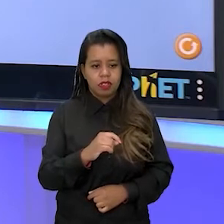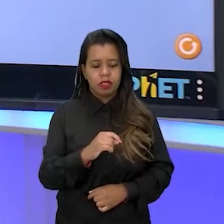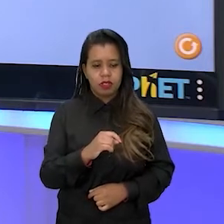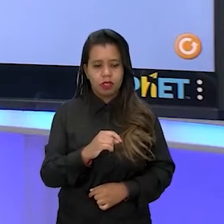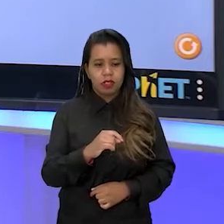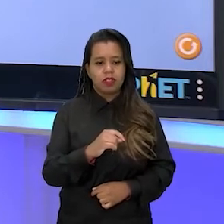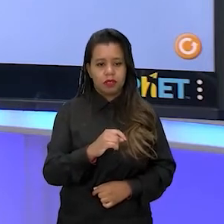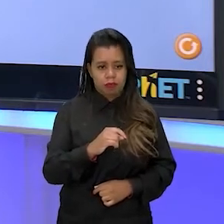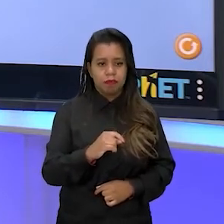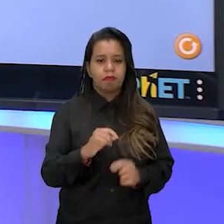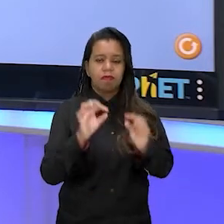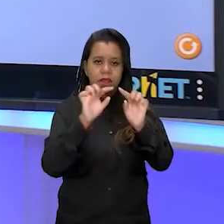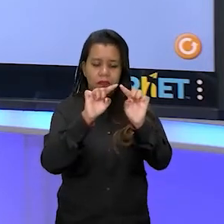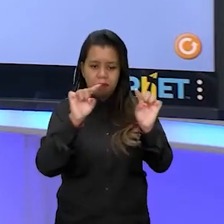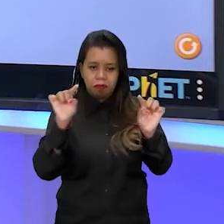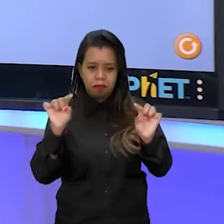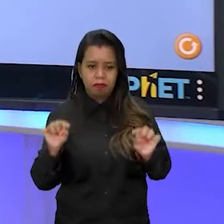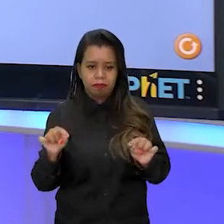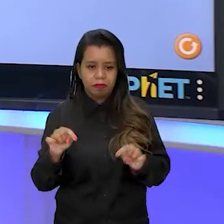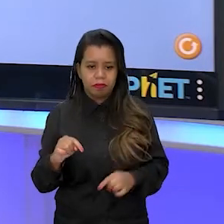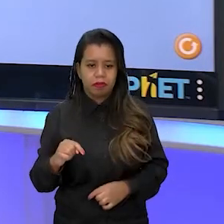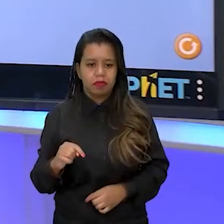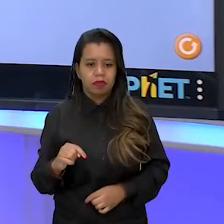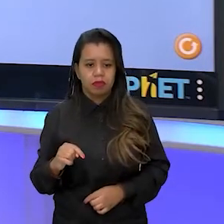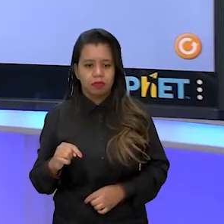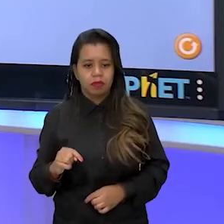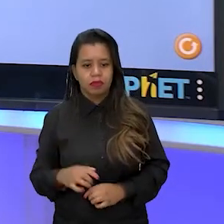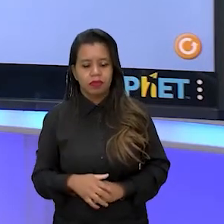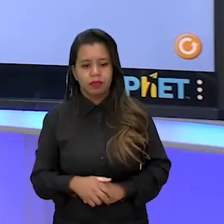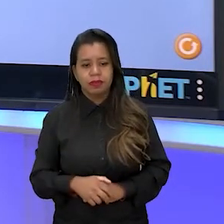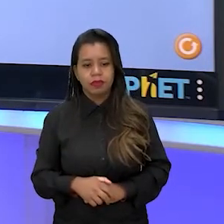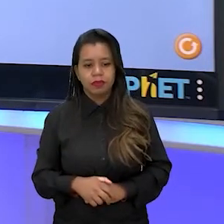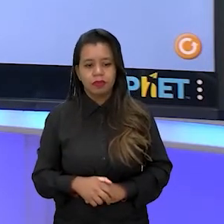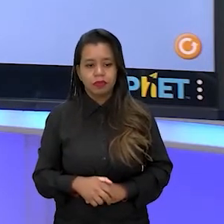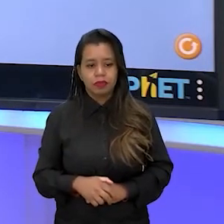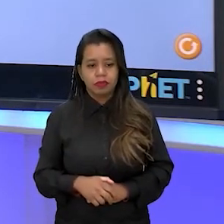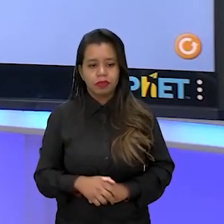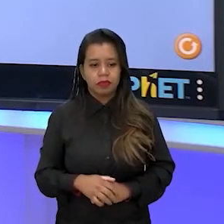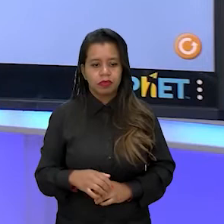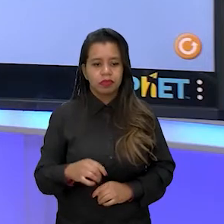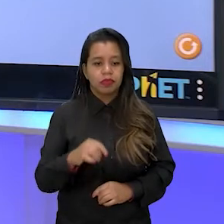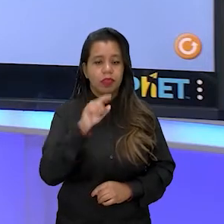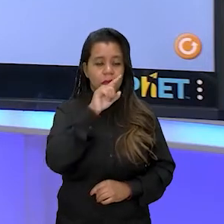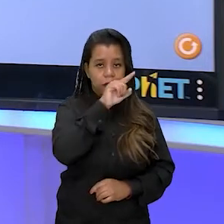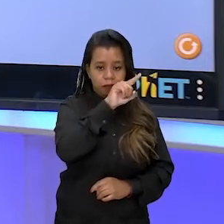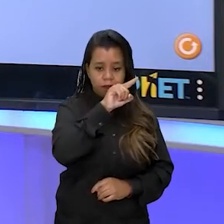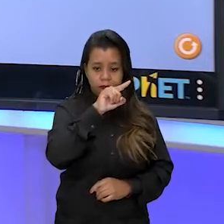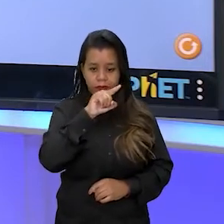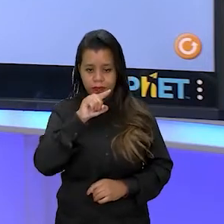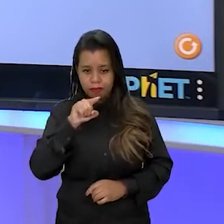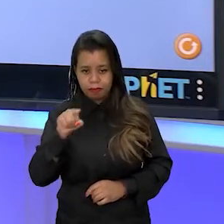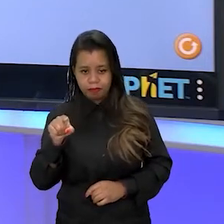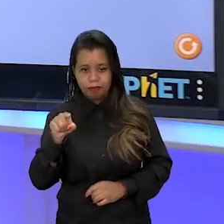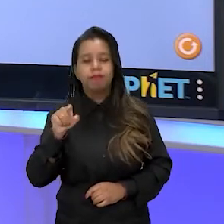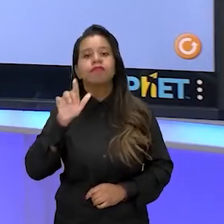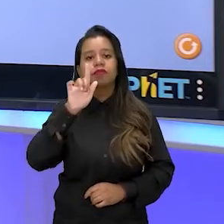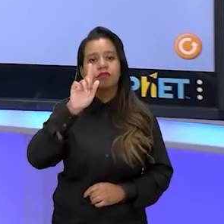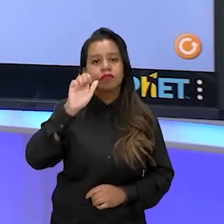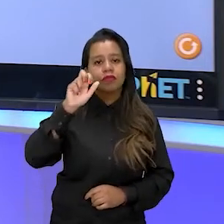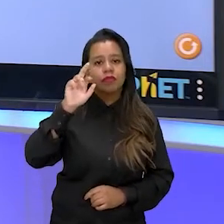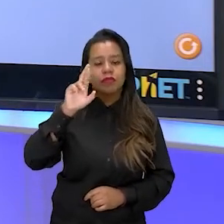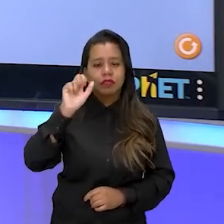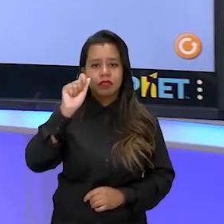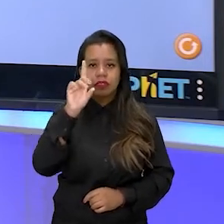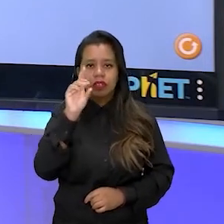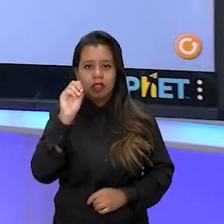emenda de fios, tá certo? O que eu vou fazer? Eu vou colocar aqui um gerador, que é essa pilha aqui, ele tá dizendo que é de 9 volts. Porque,